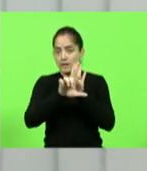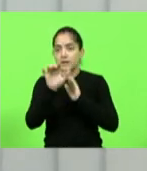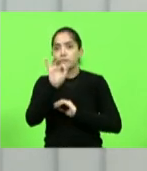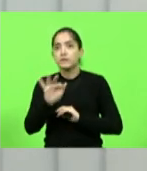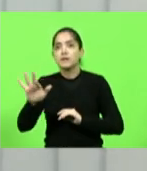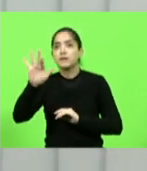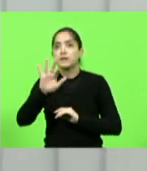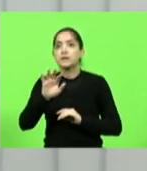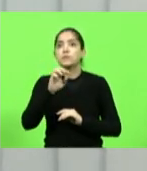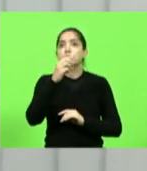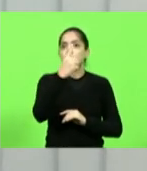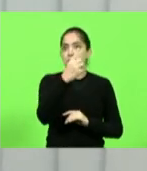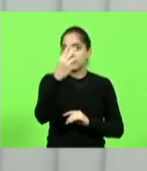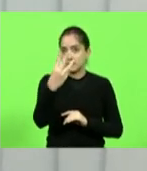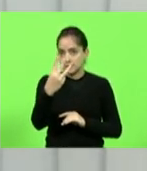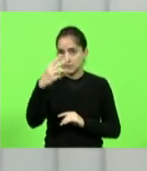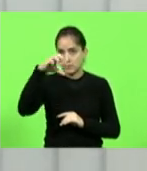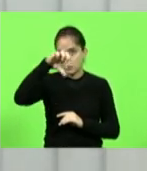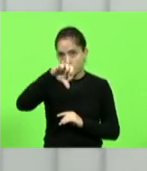número